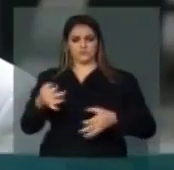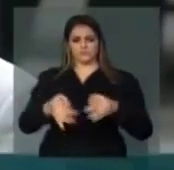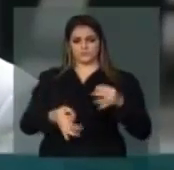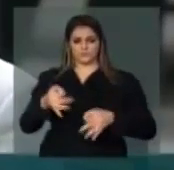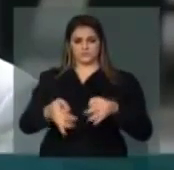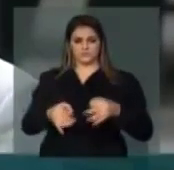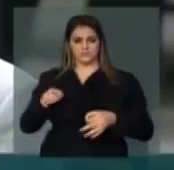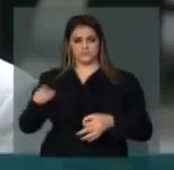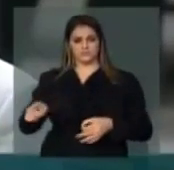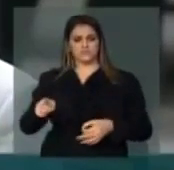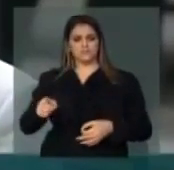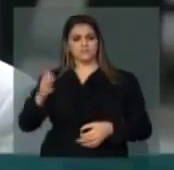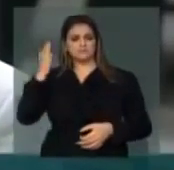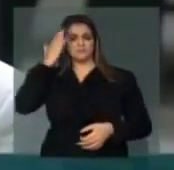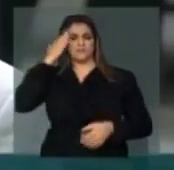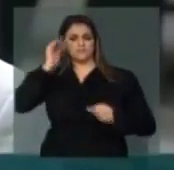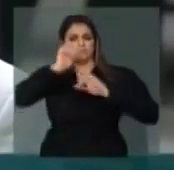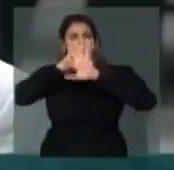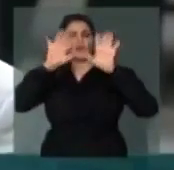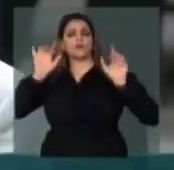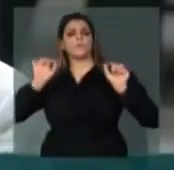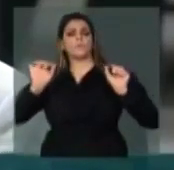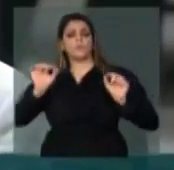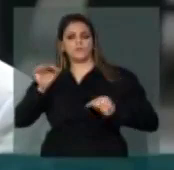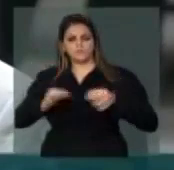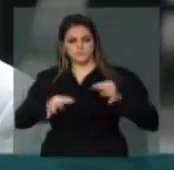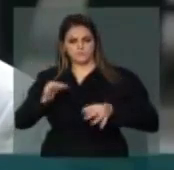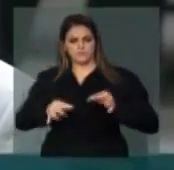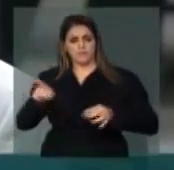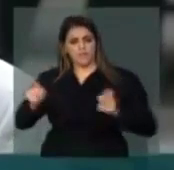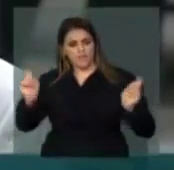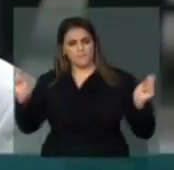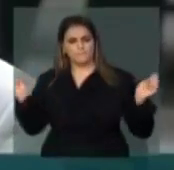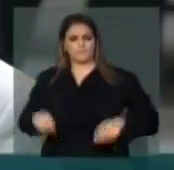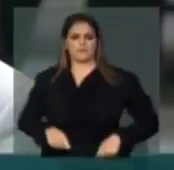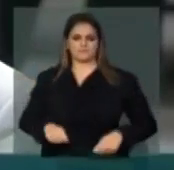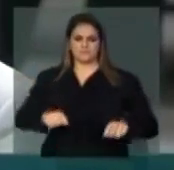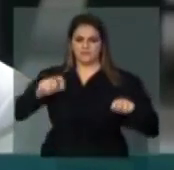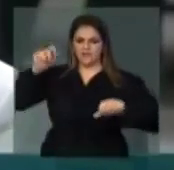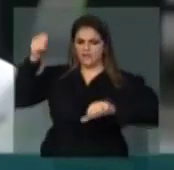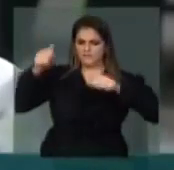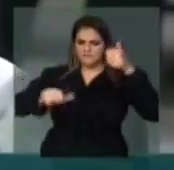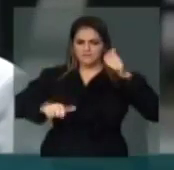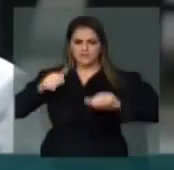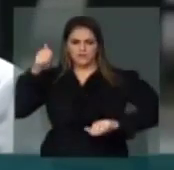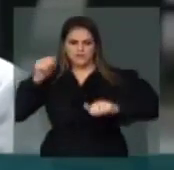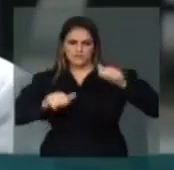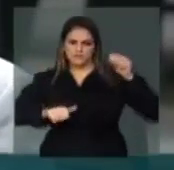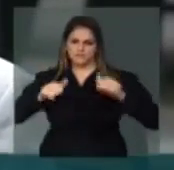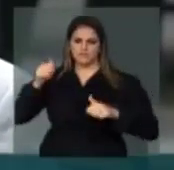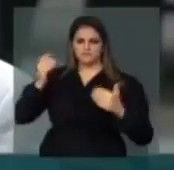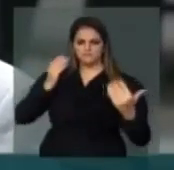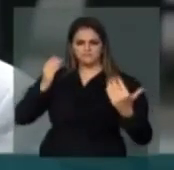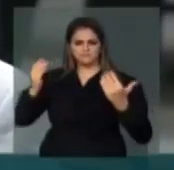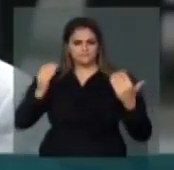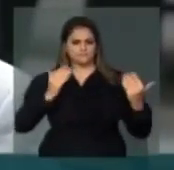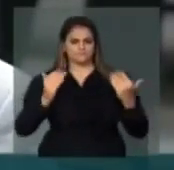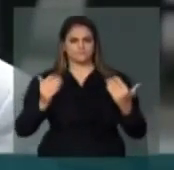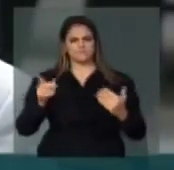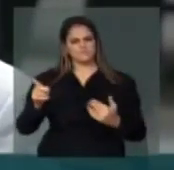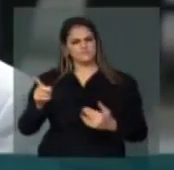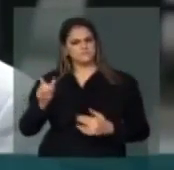Justiça, senso de justiça, capacidade de julgar e ponderar,